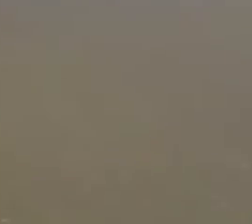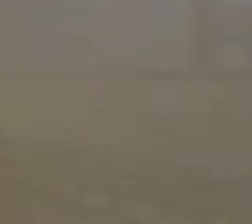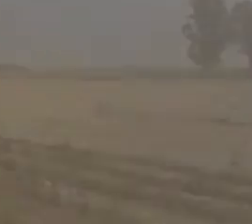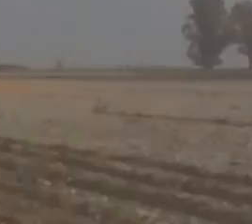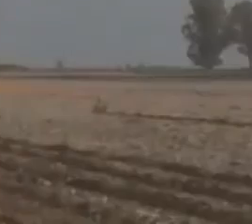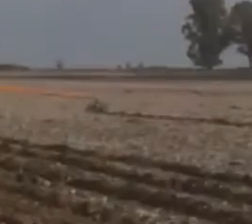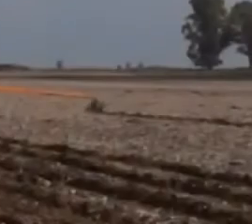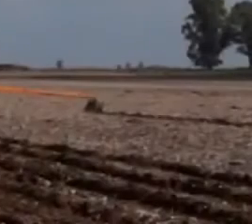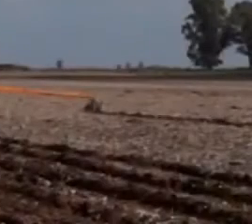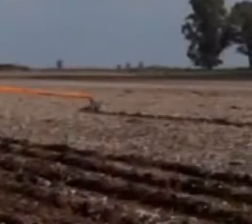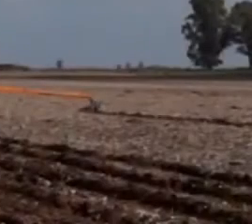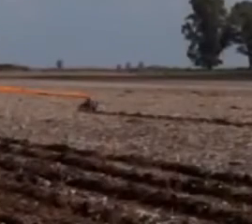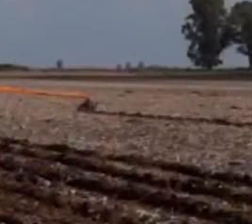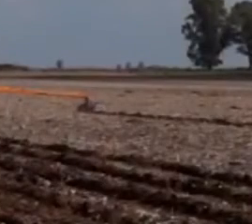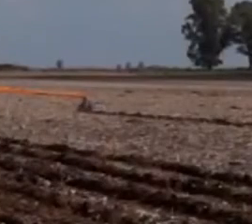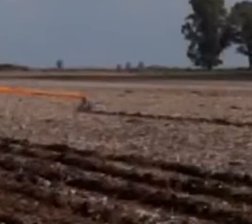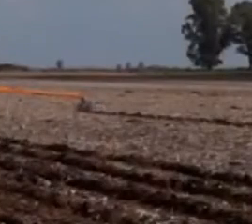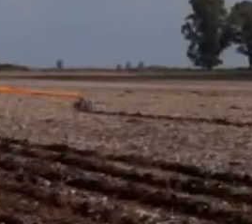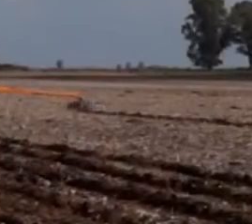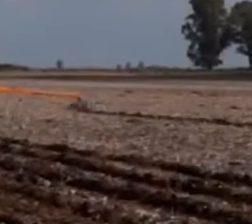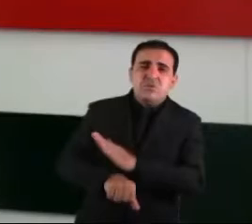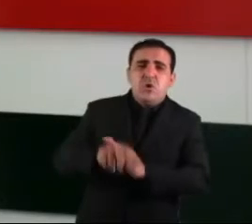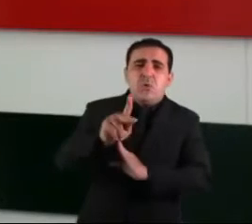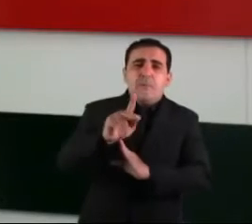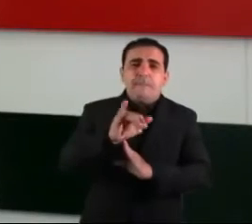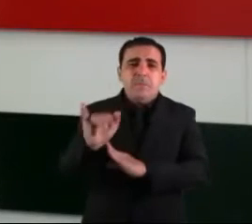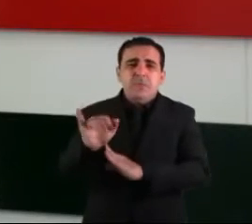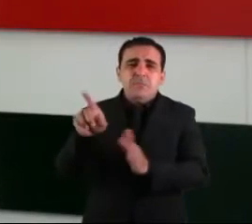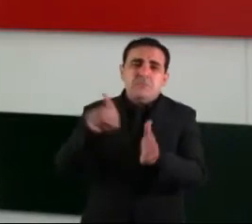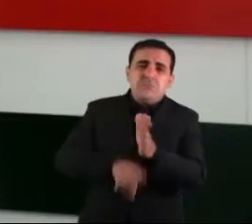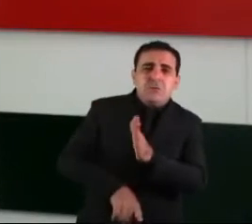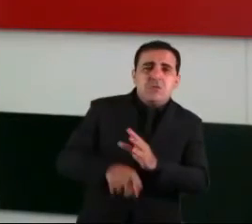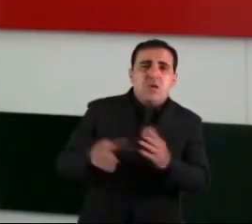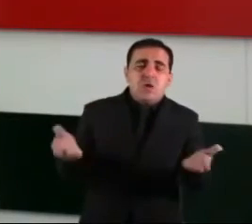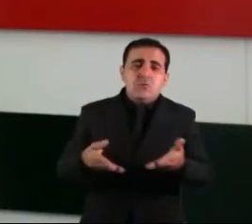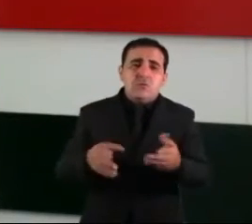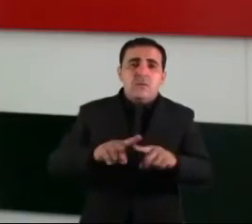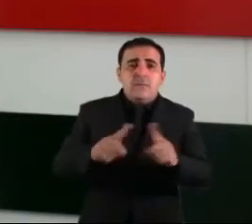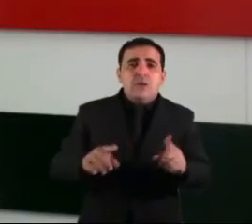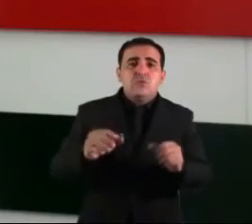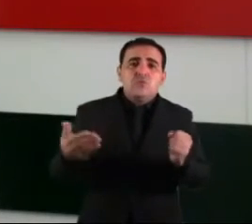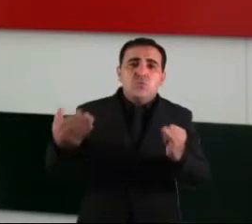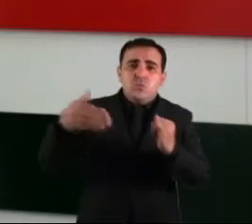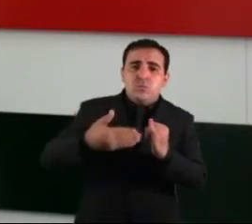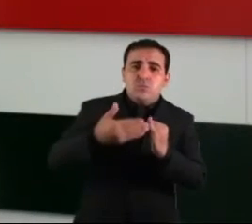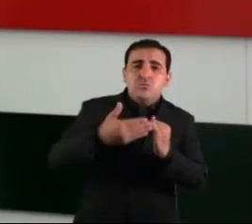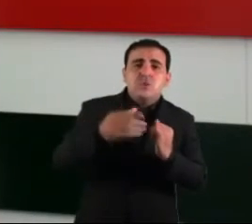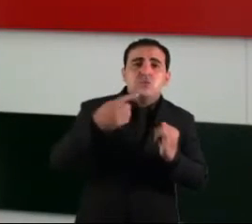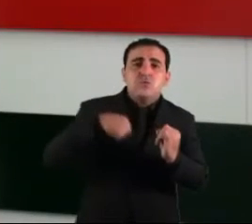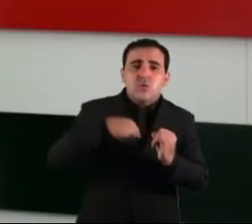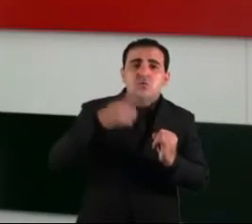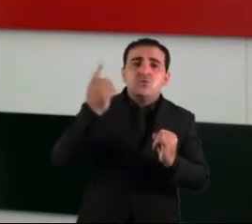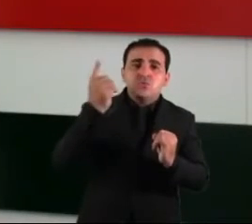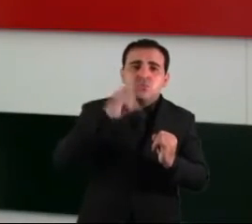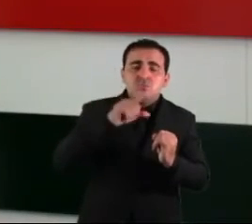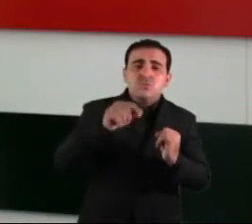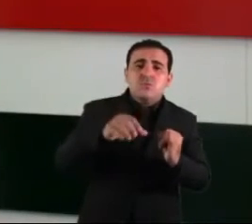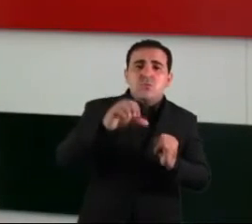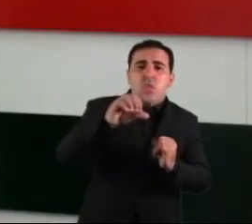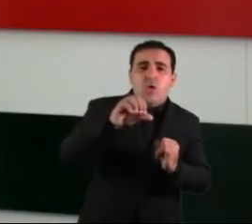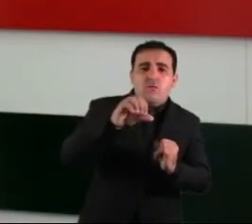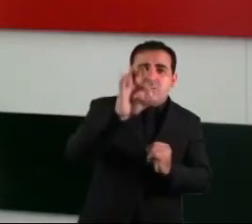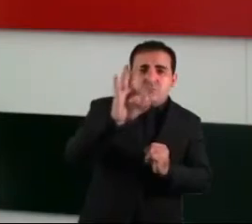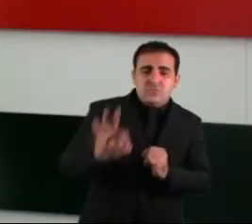oportunidades de trabalho para os maranhenses. Graças a operação de postos como Itaqui, nós conseguimos manter esse nível apenas de